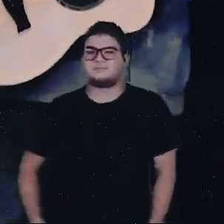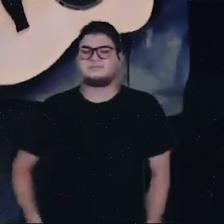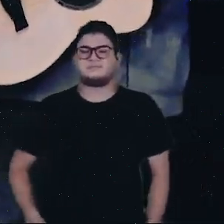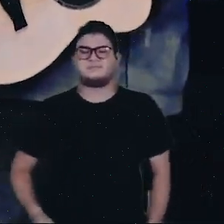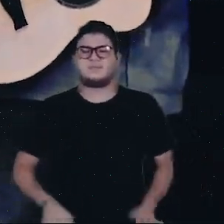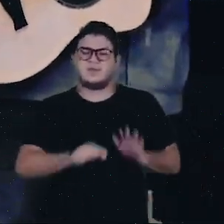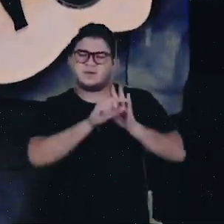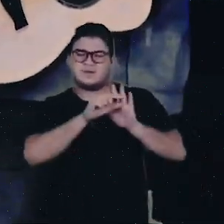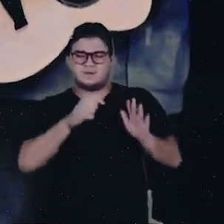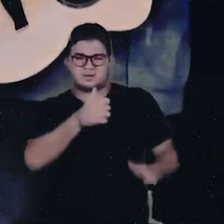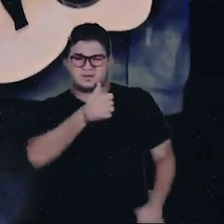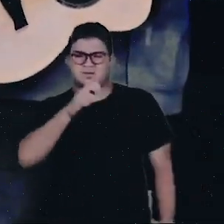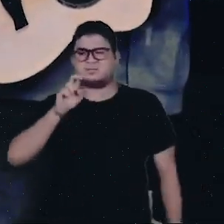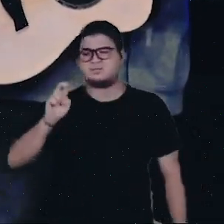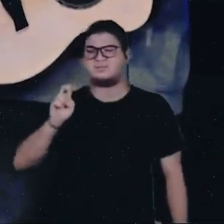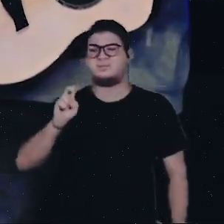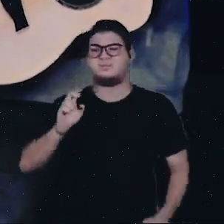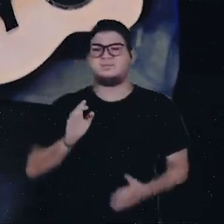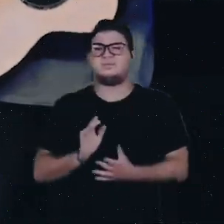versículo 15.